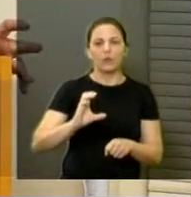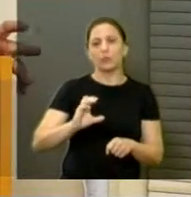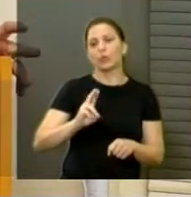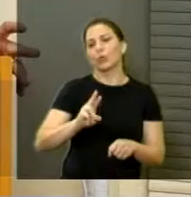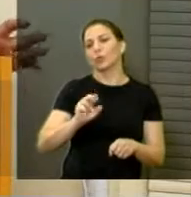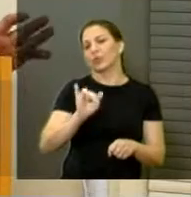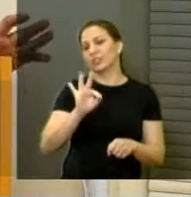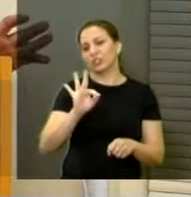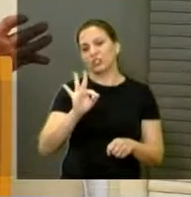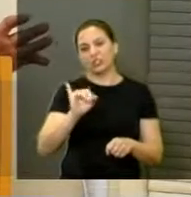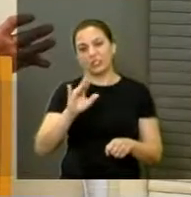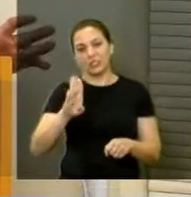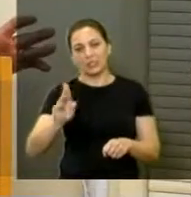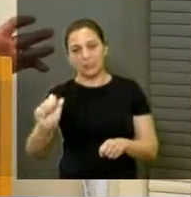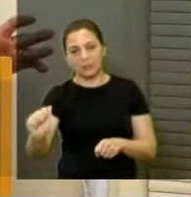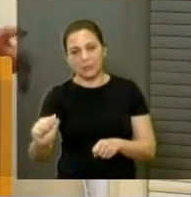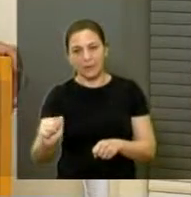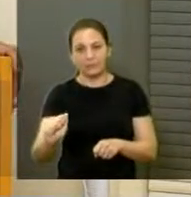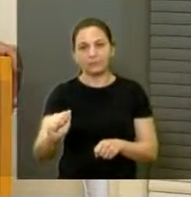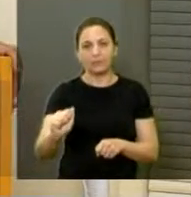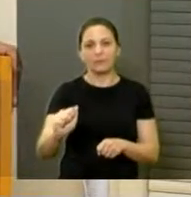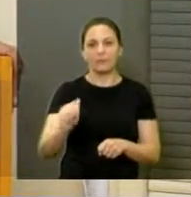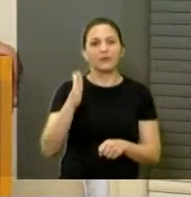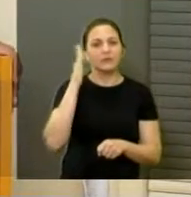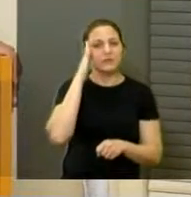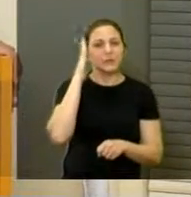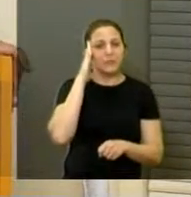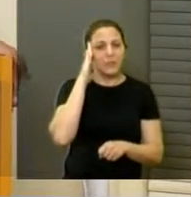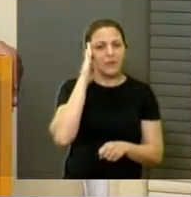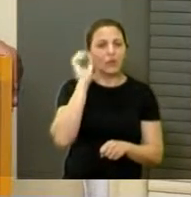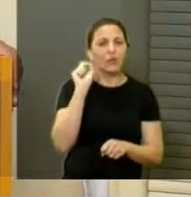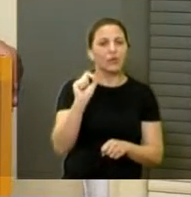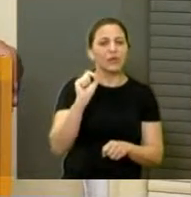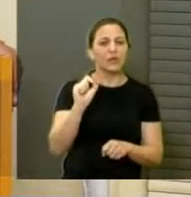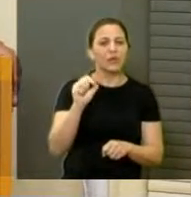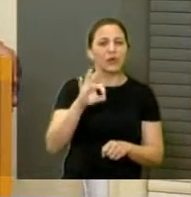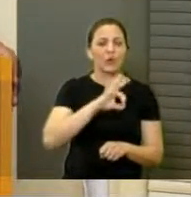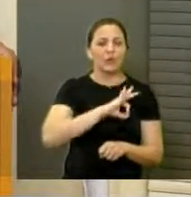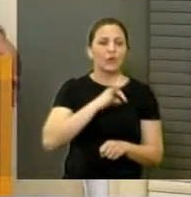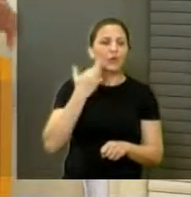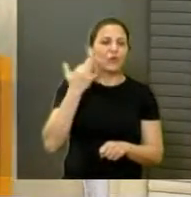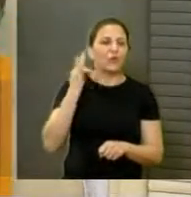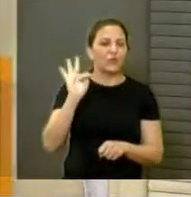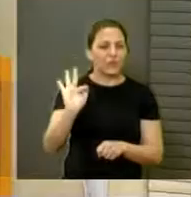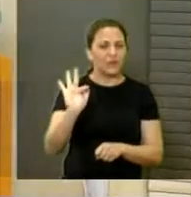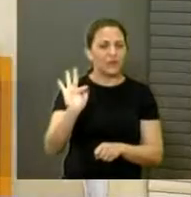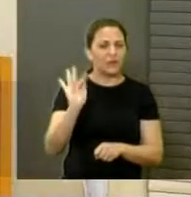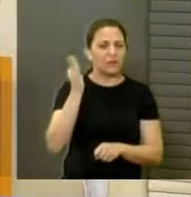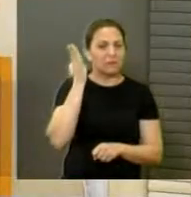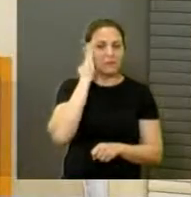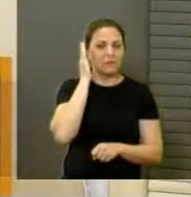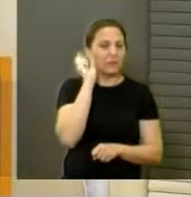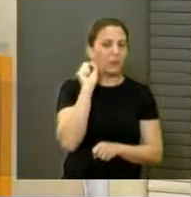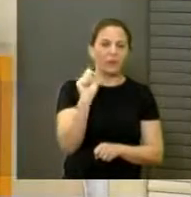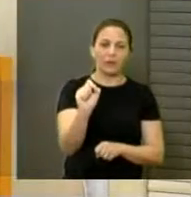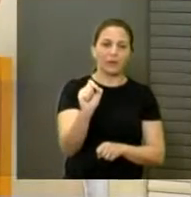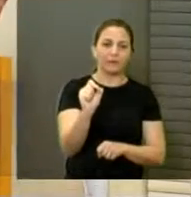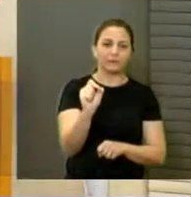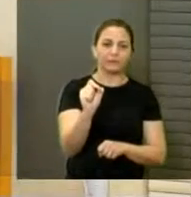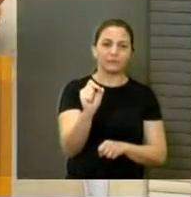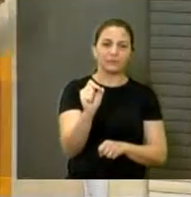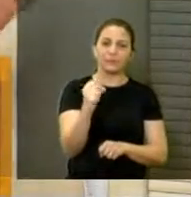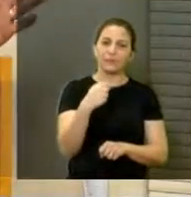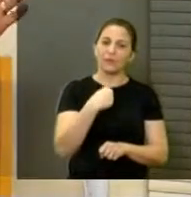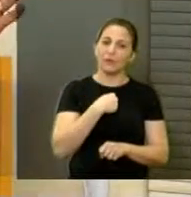Eu gostaria de saber do que é essa Polícia Federal. Eu, graças a Deus, se para eu também posso, leva eu que não tenho